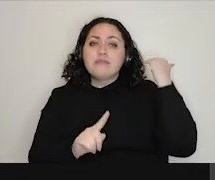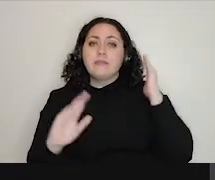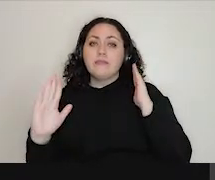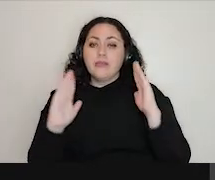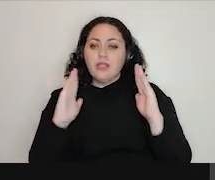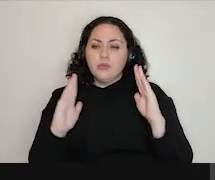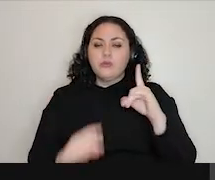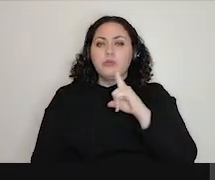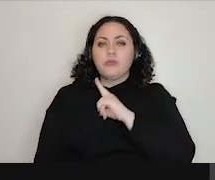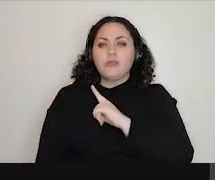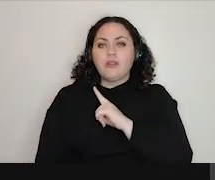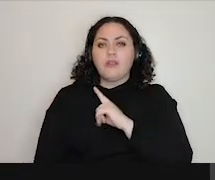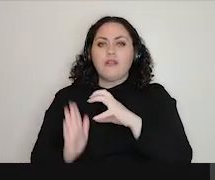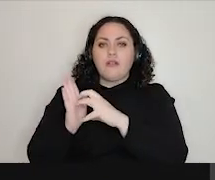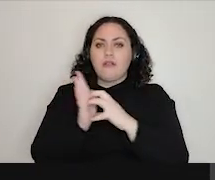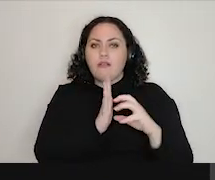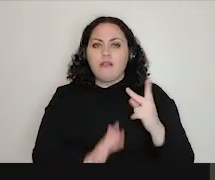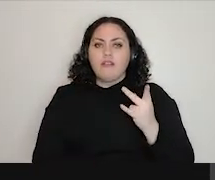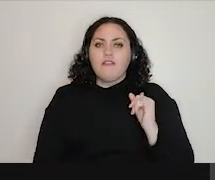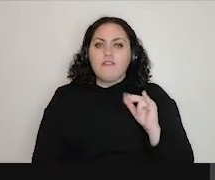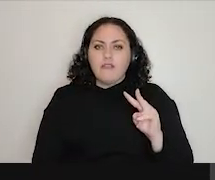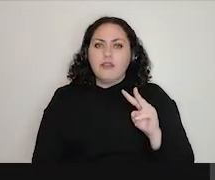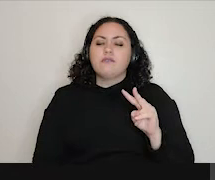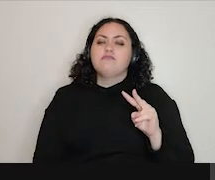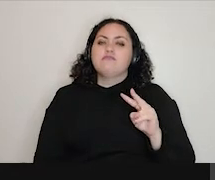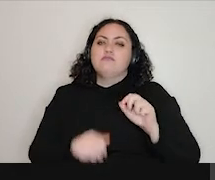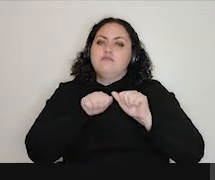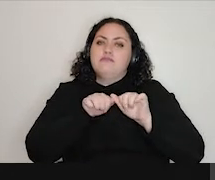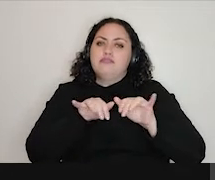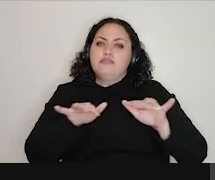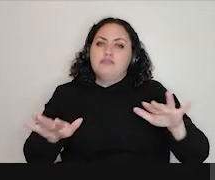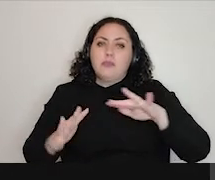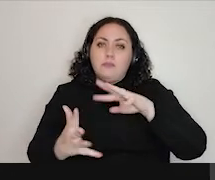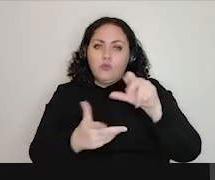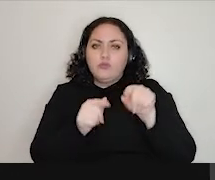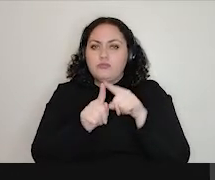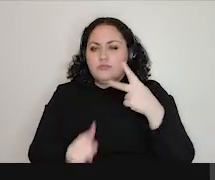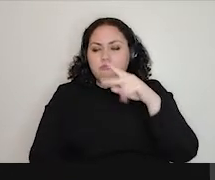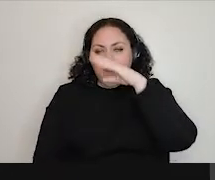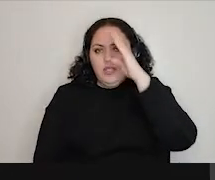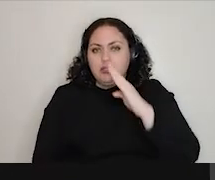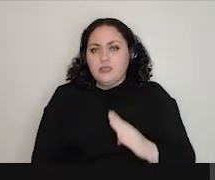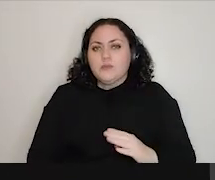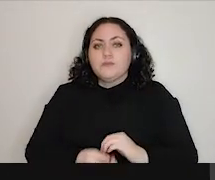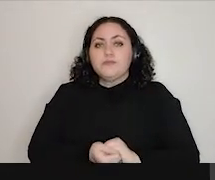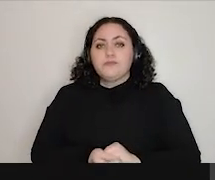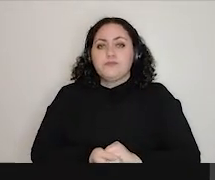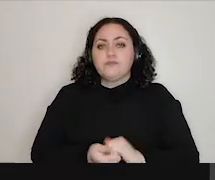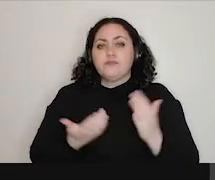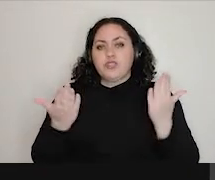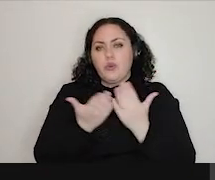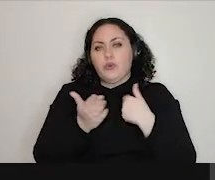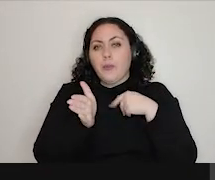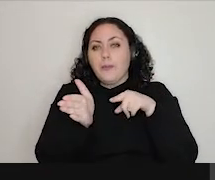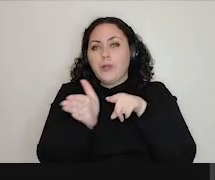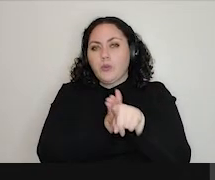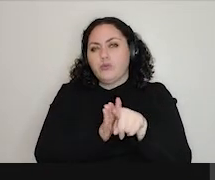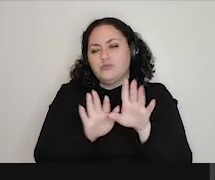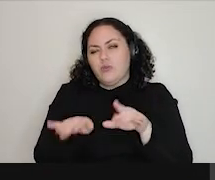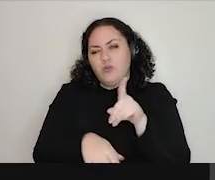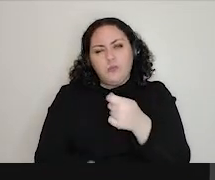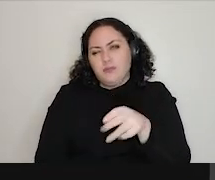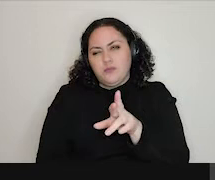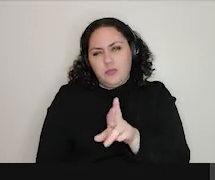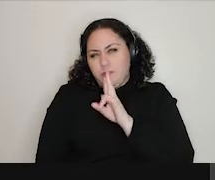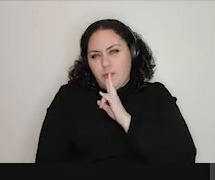período, né, do advento do HIV/AIDS no mundo e no Brasil. E aí eu faço uma pergunta, né,